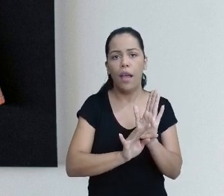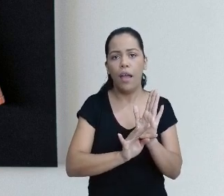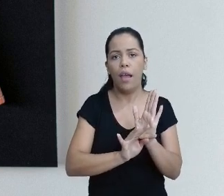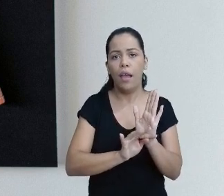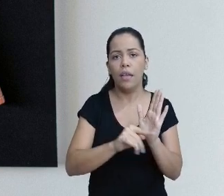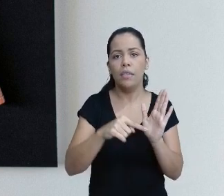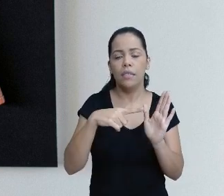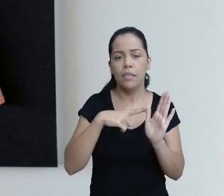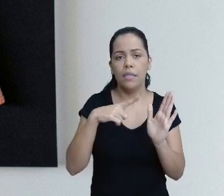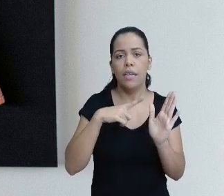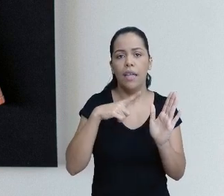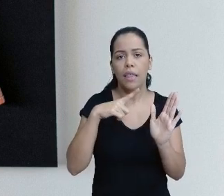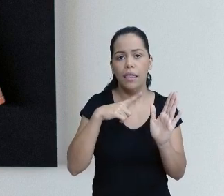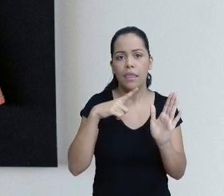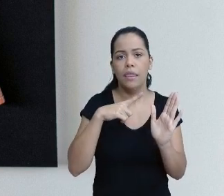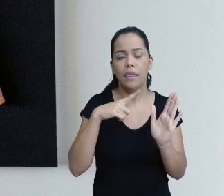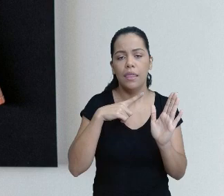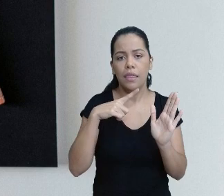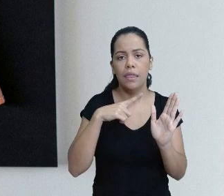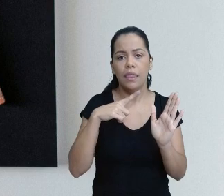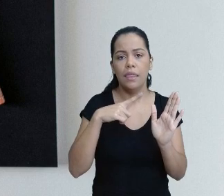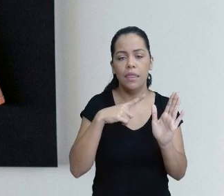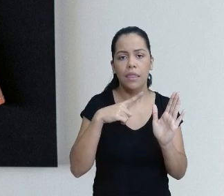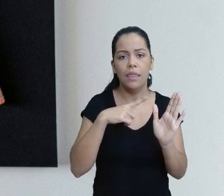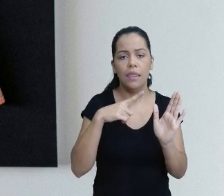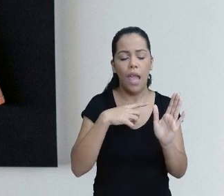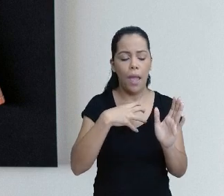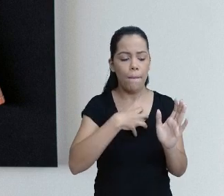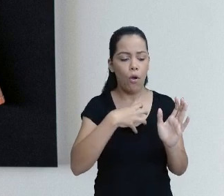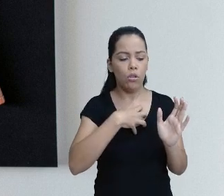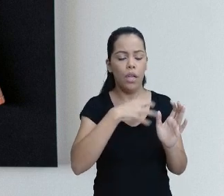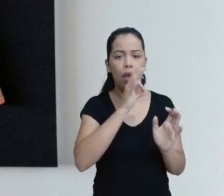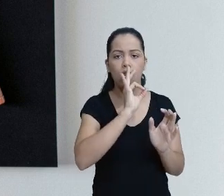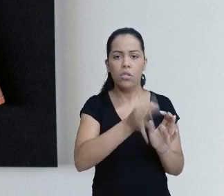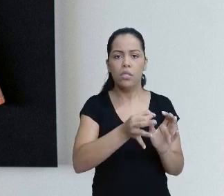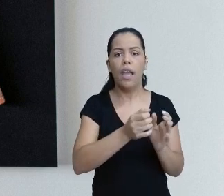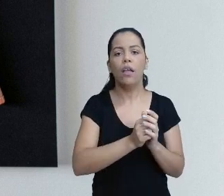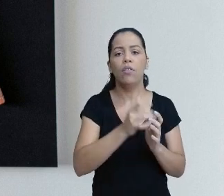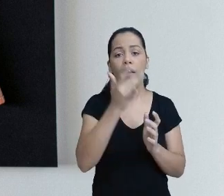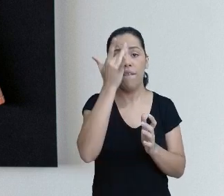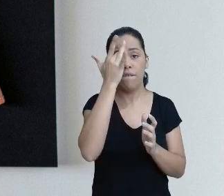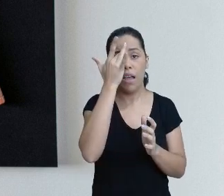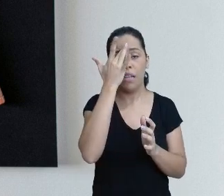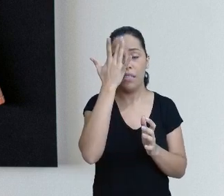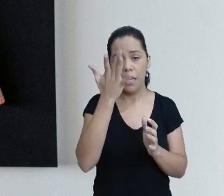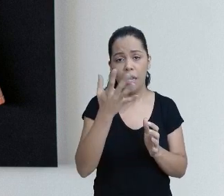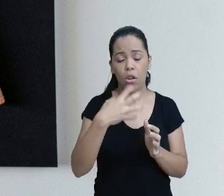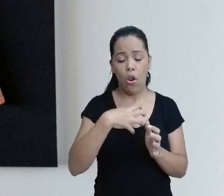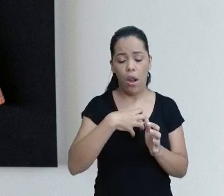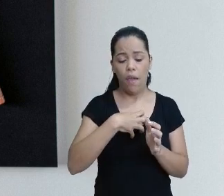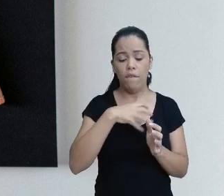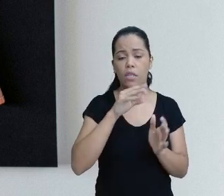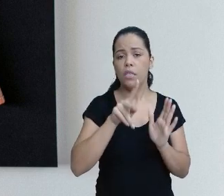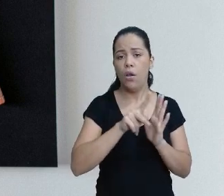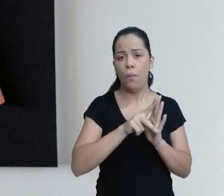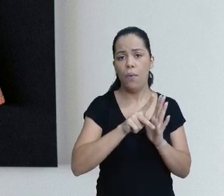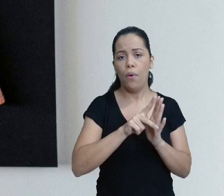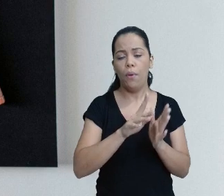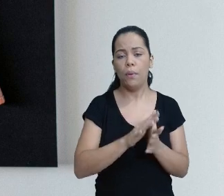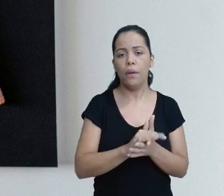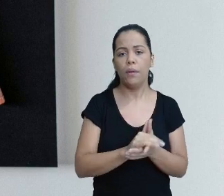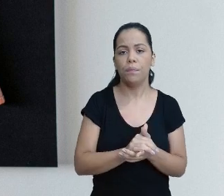Os gêneros possuem estruturas e conteúdos temáticos que facilitam a sua definição. Certo? E